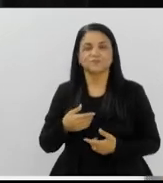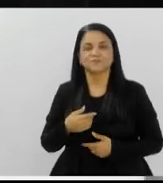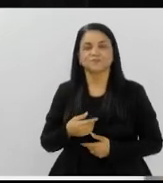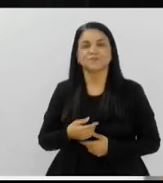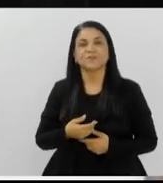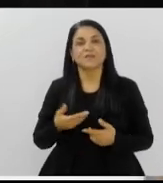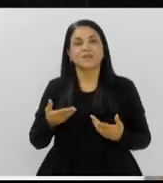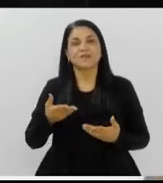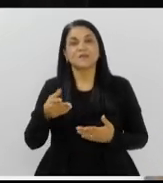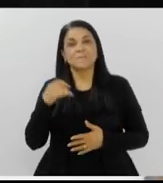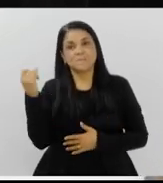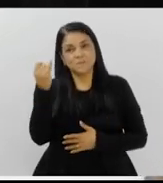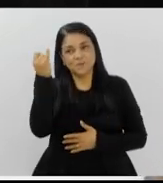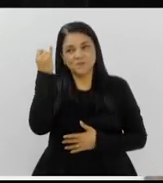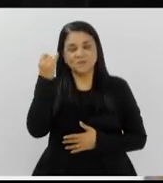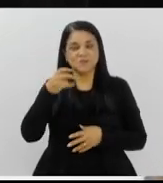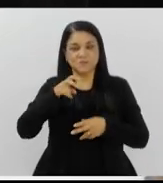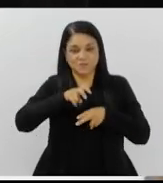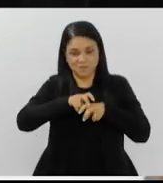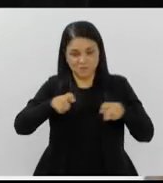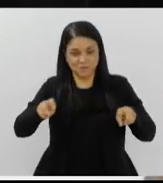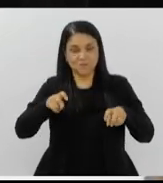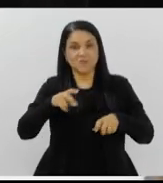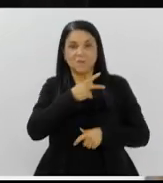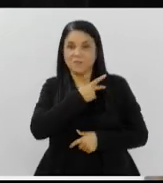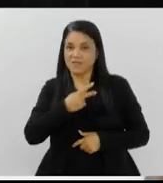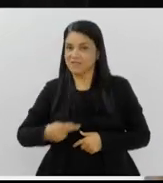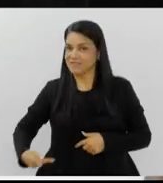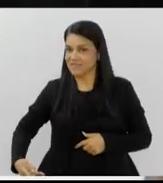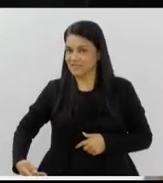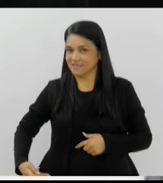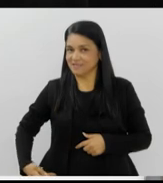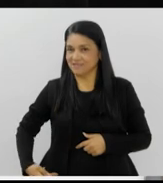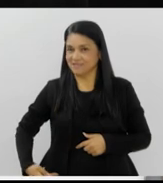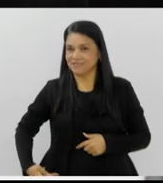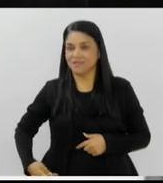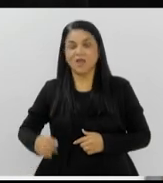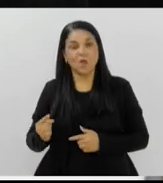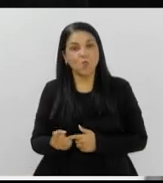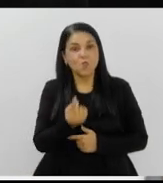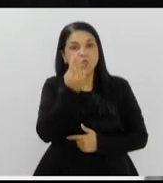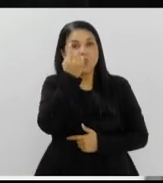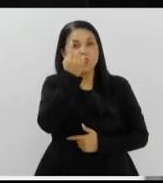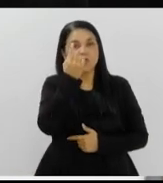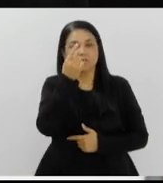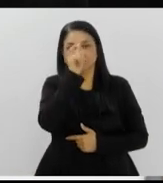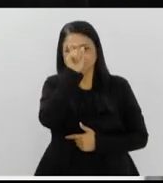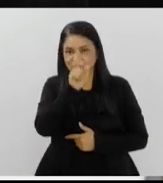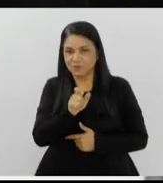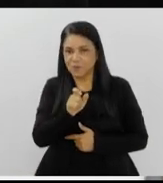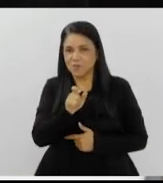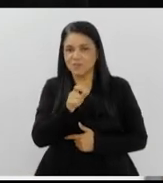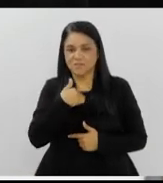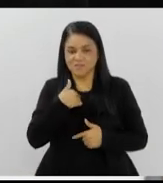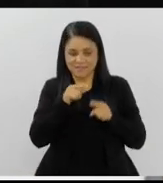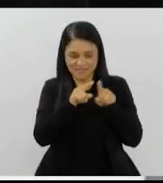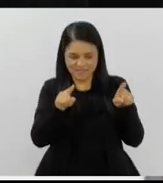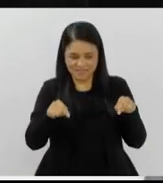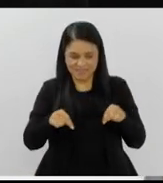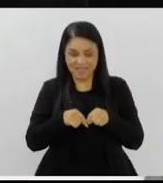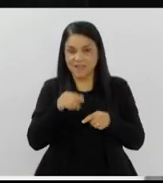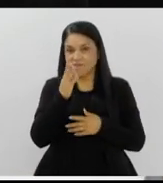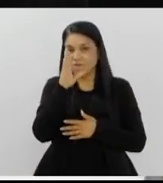a nossa presidente de mesa, que é a pessoa que eu tenho, a única pessoa que eu tenho na minha sala uma